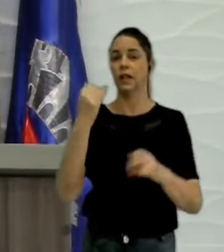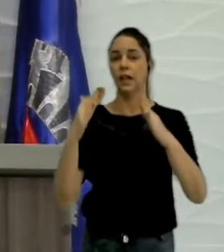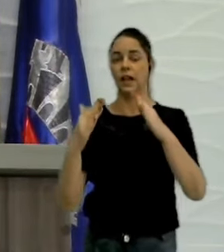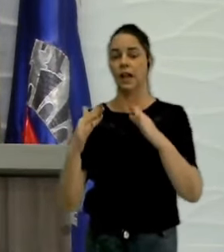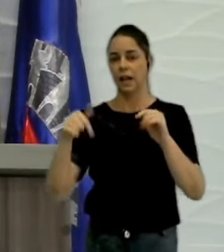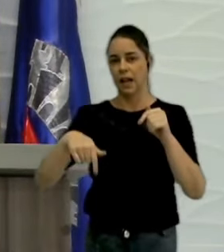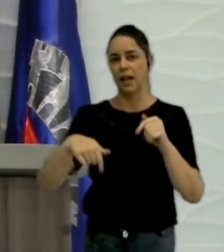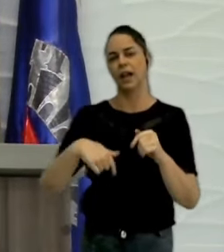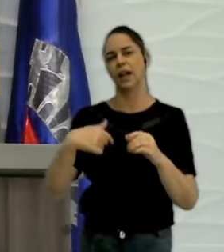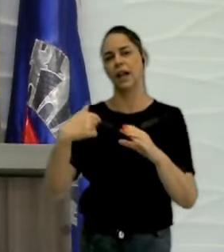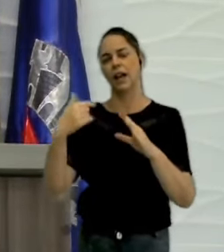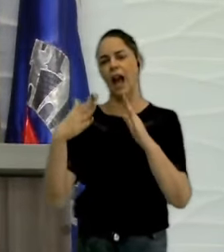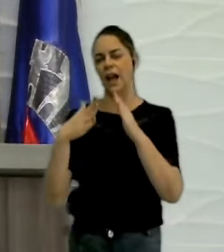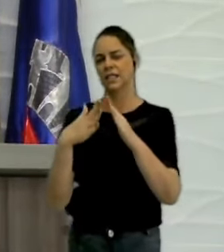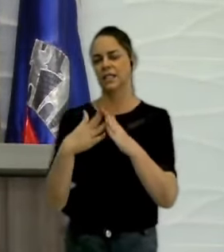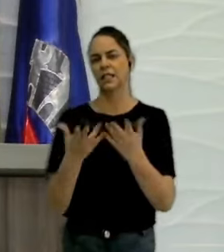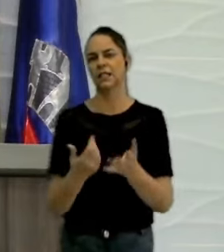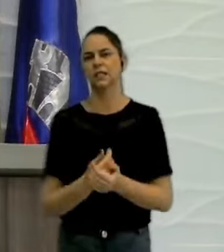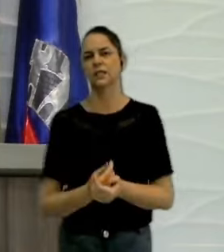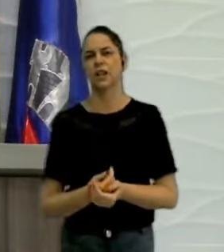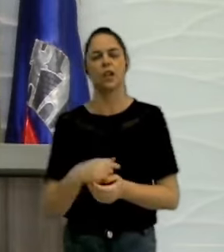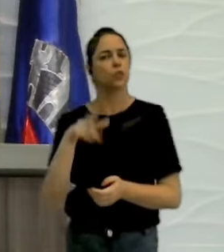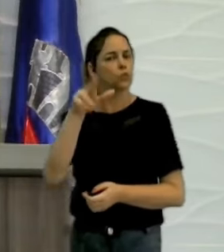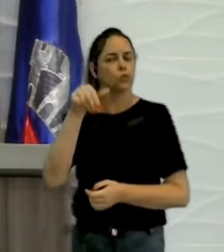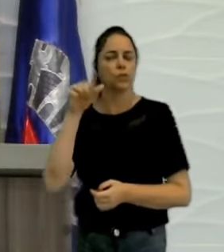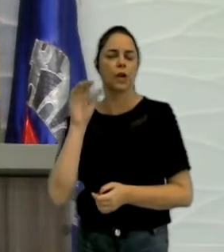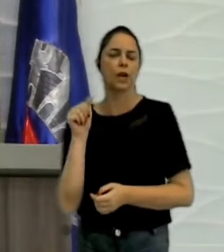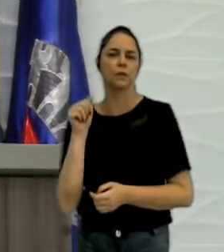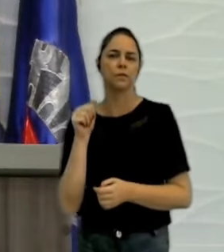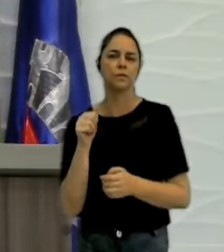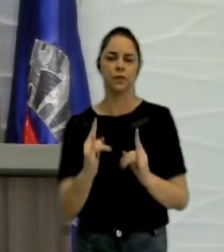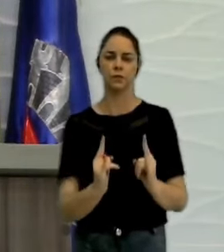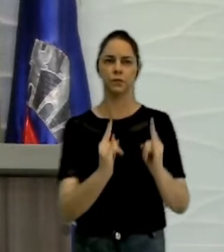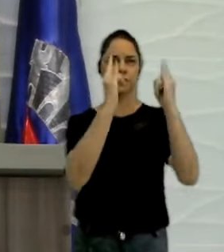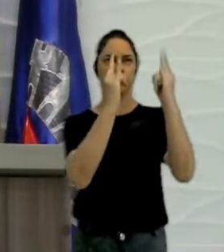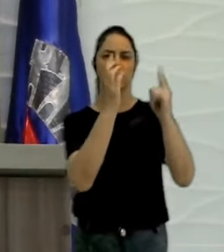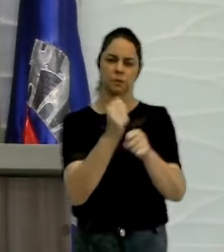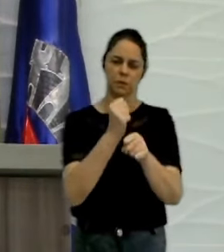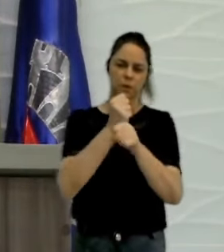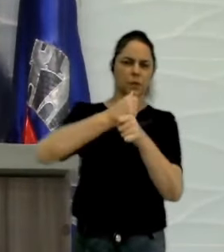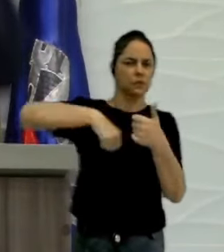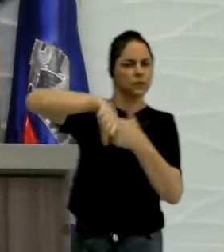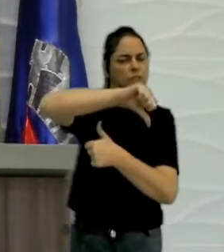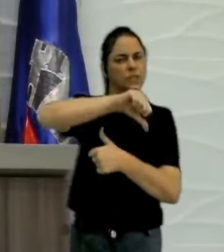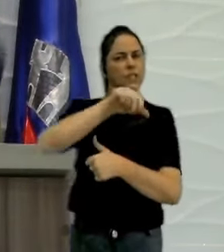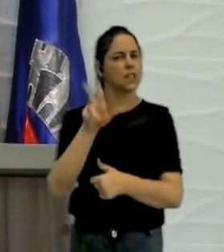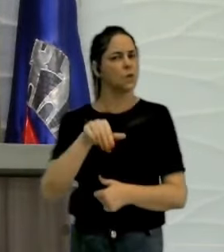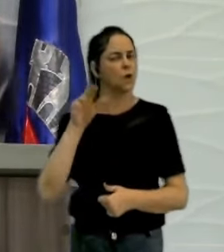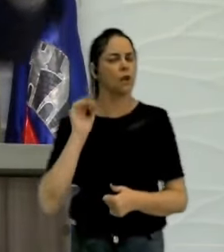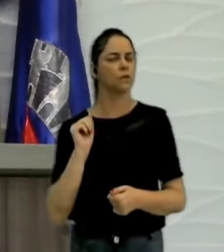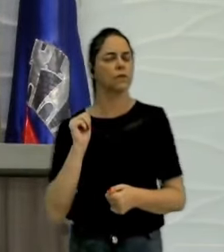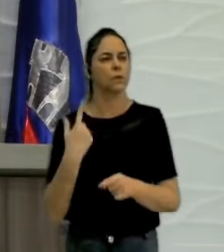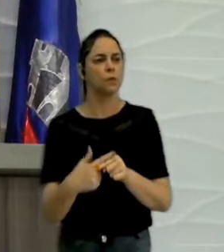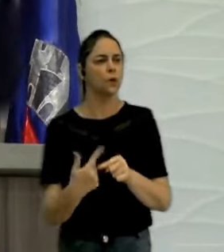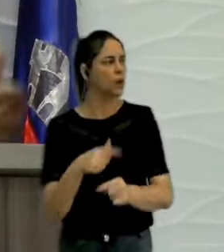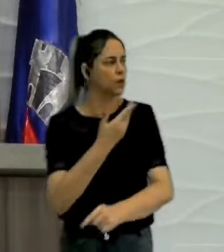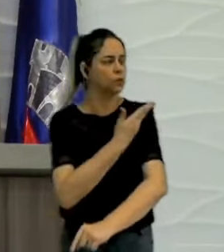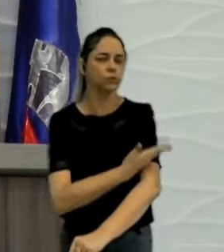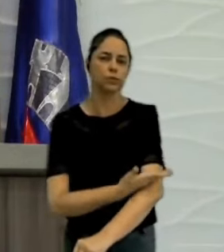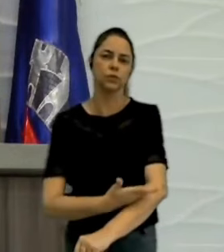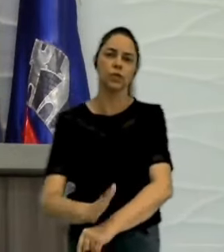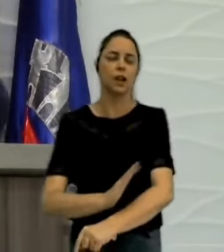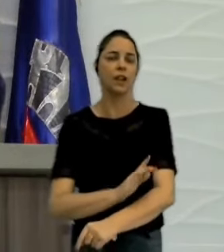casa. Então jamais aquele prédio lá vai ser recuperado, porque é o costume